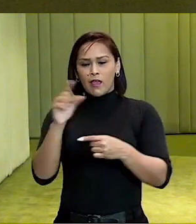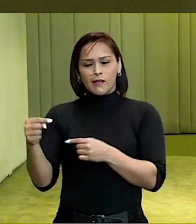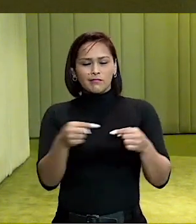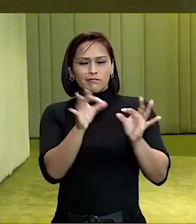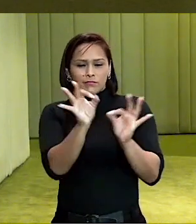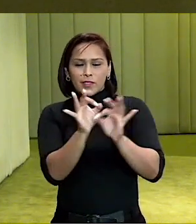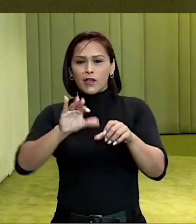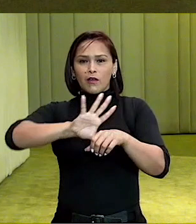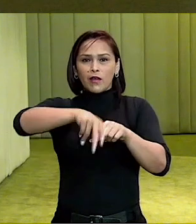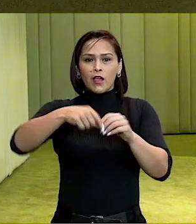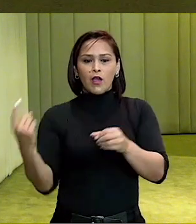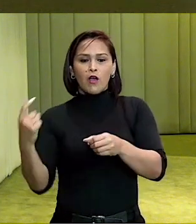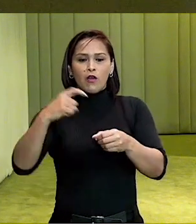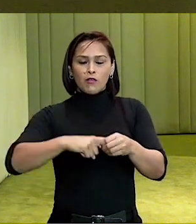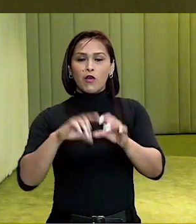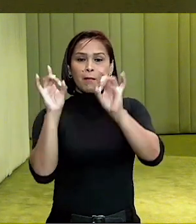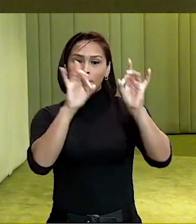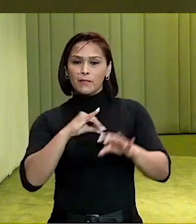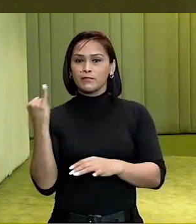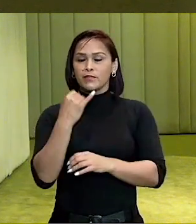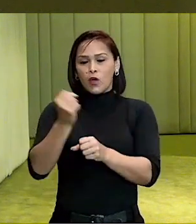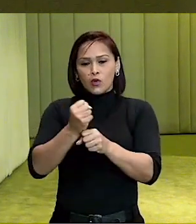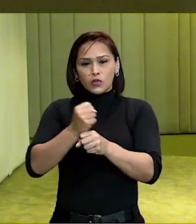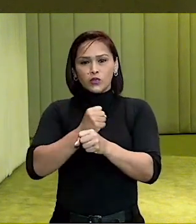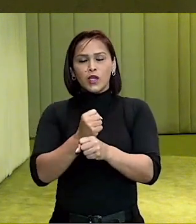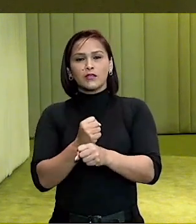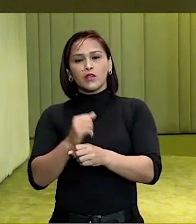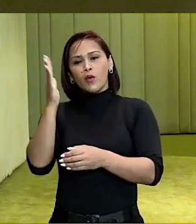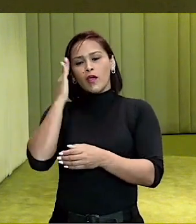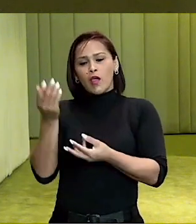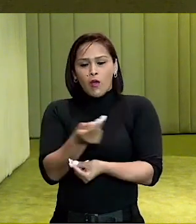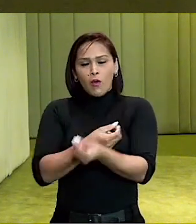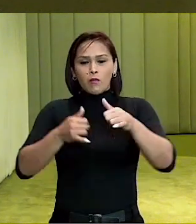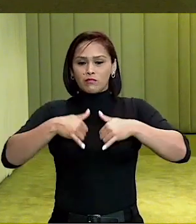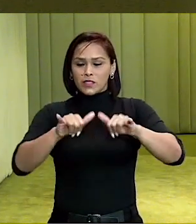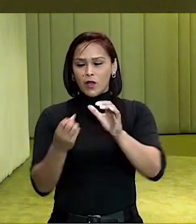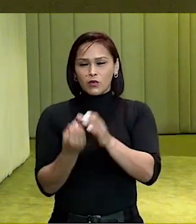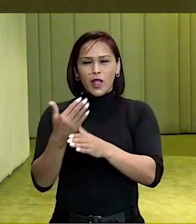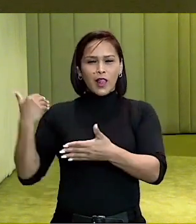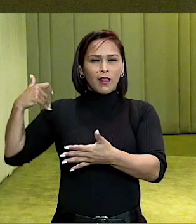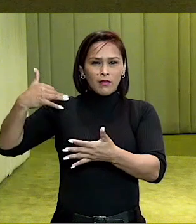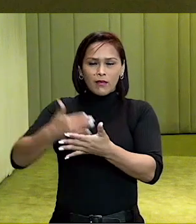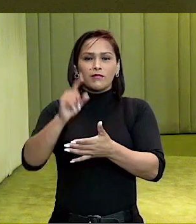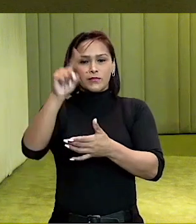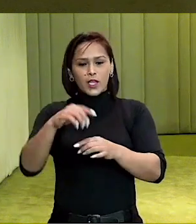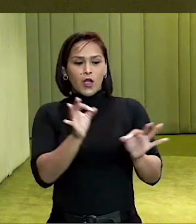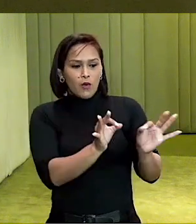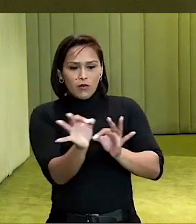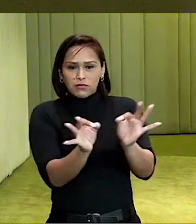o Mercosul voltou a priorizar nos últimos anos a sua vocação comercial original. Na direção